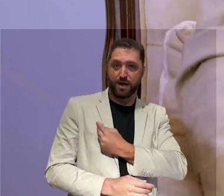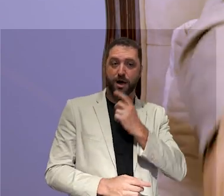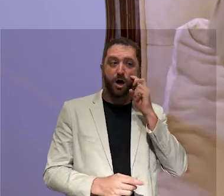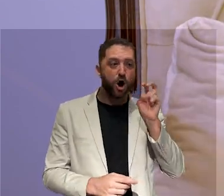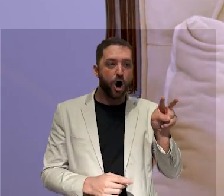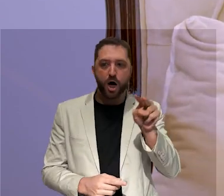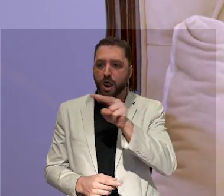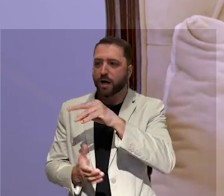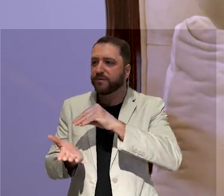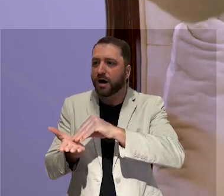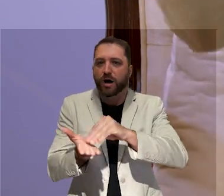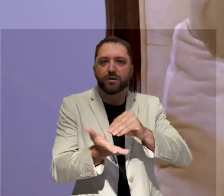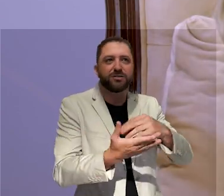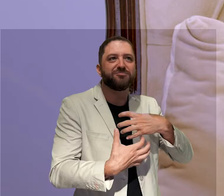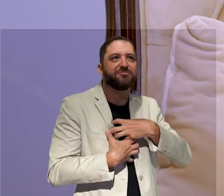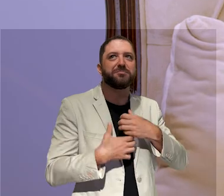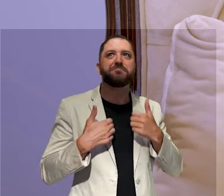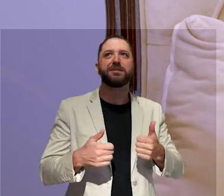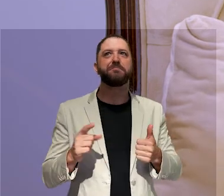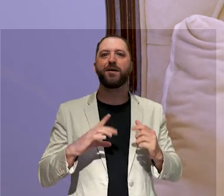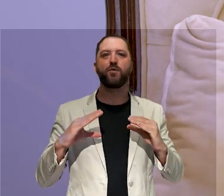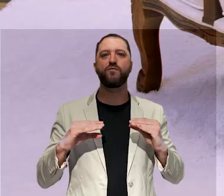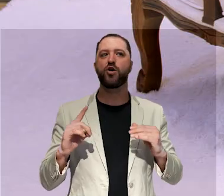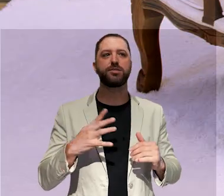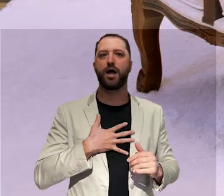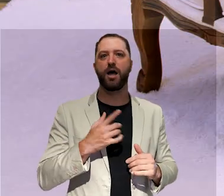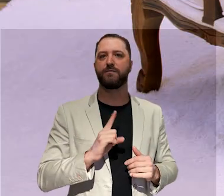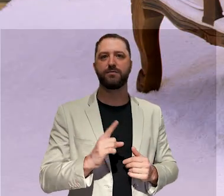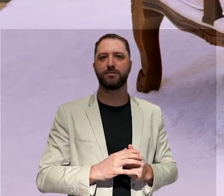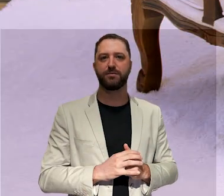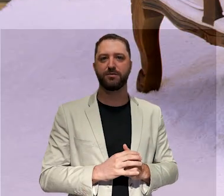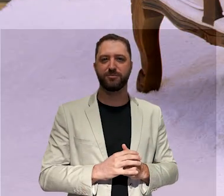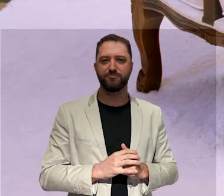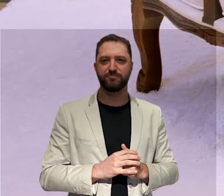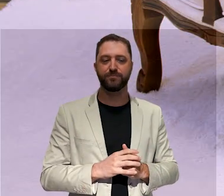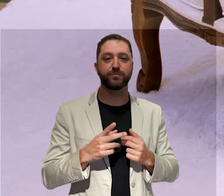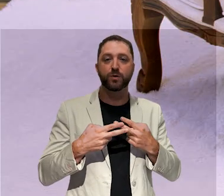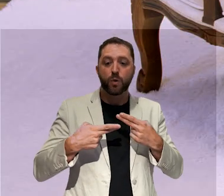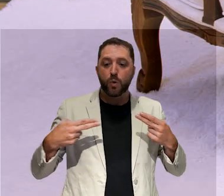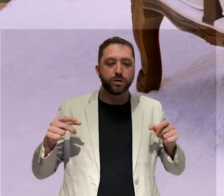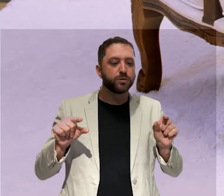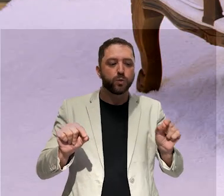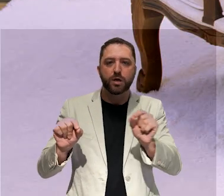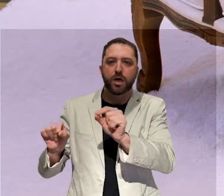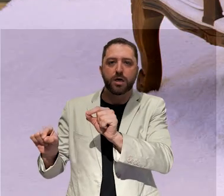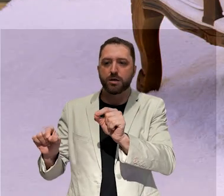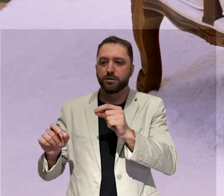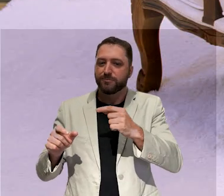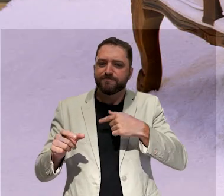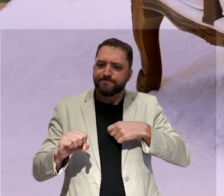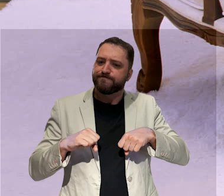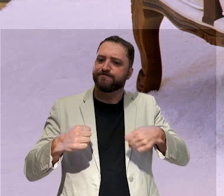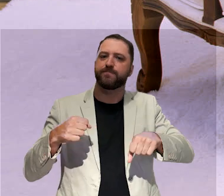falar assim, isso, isso e isso eu não estou satisfeito. Então o que eu, como responsável pela minha vida, vou ajudar a